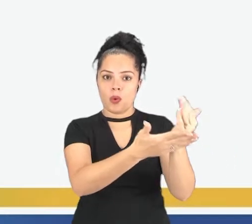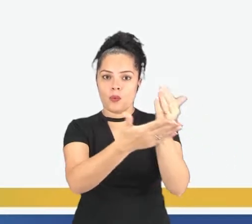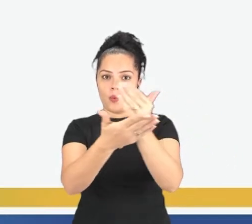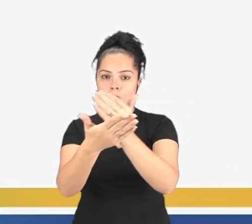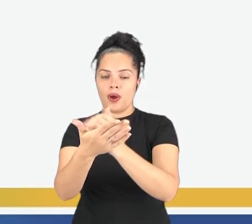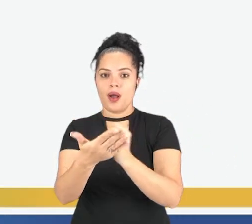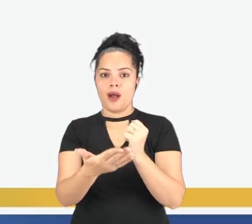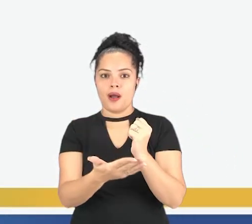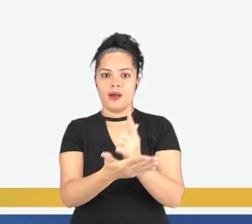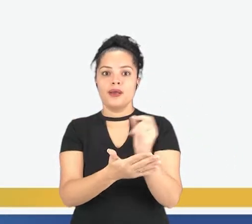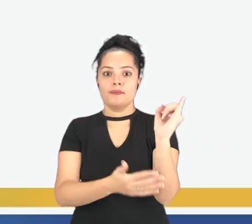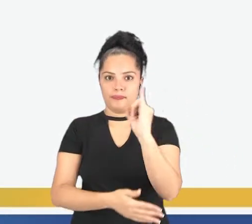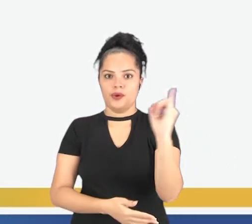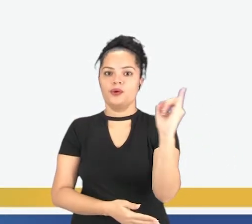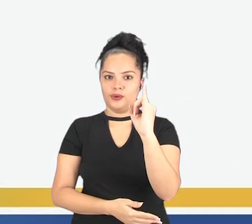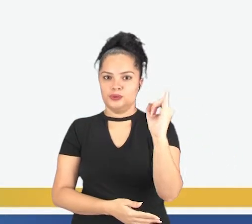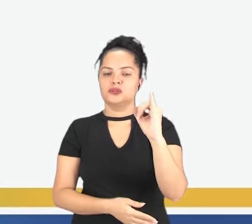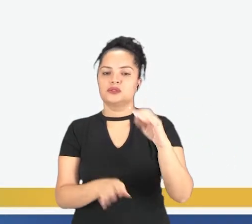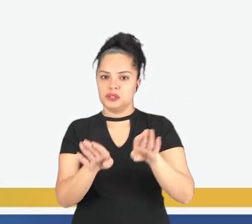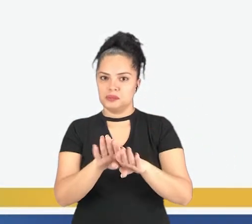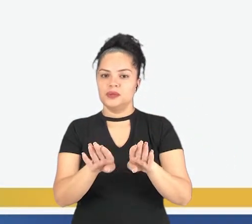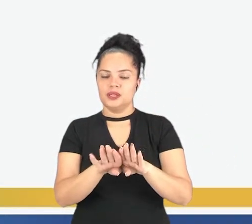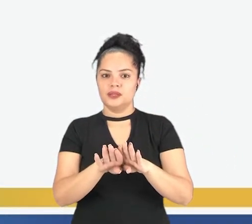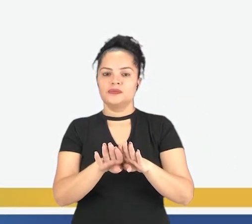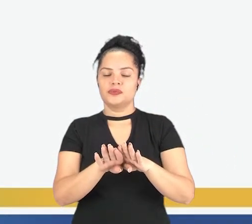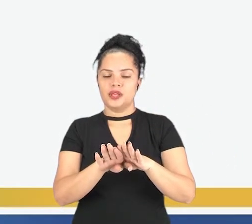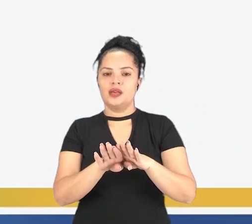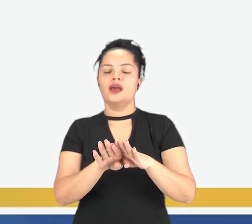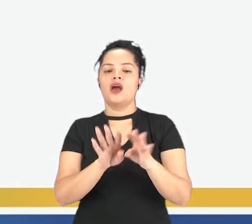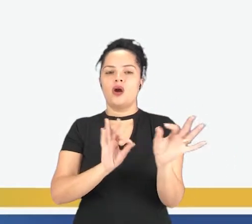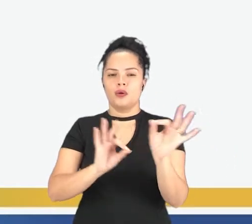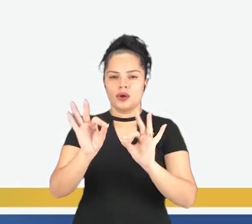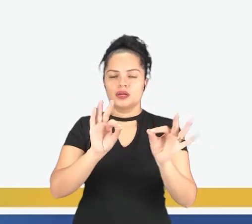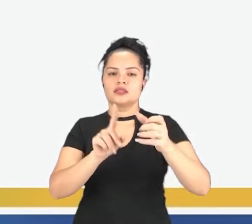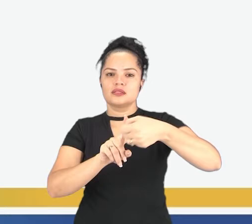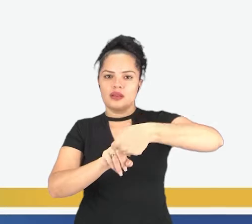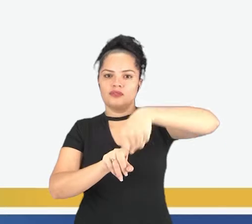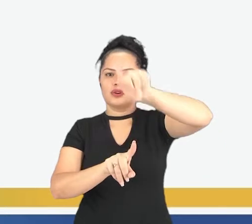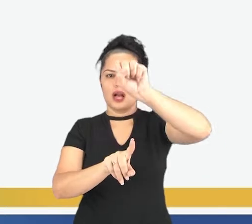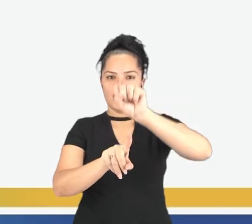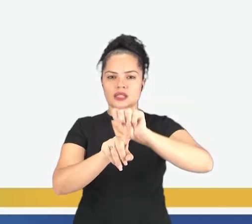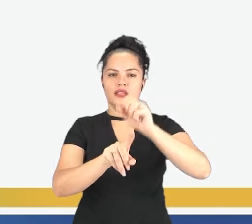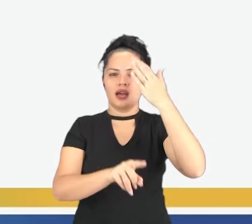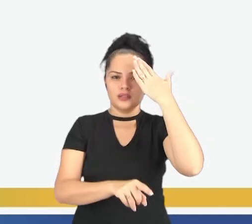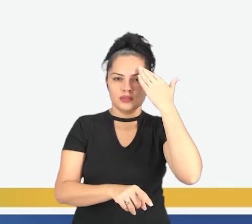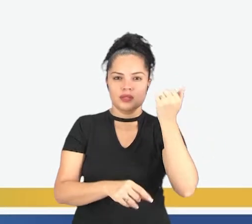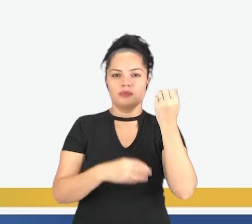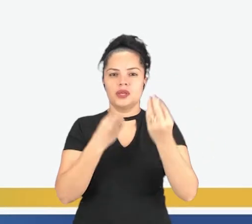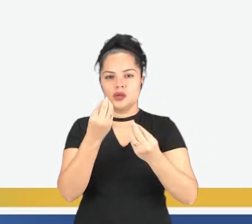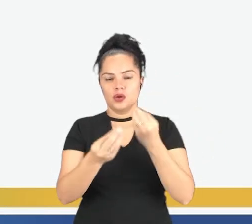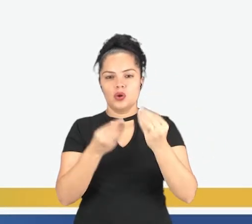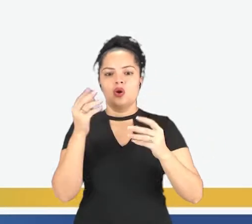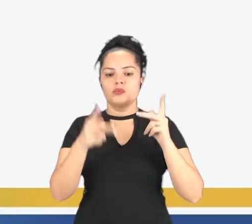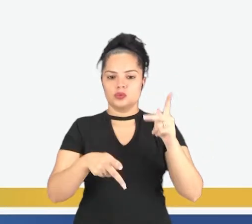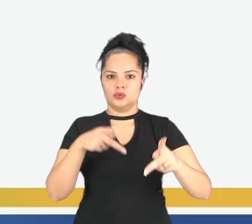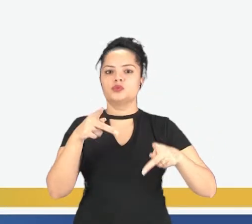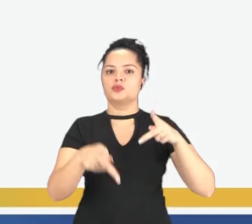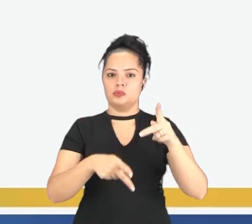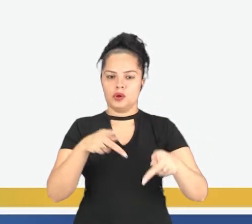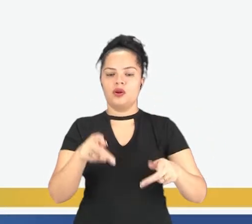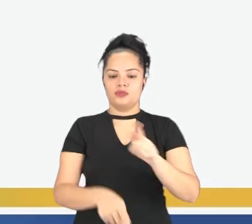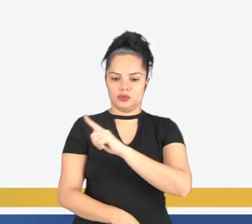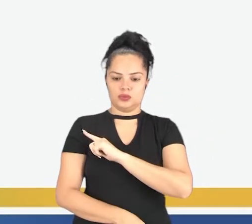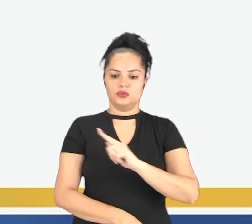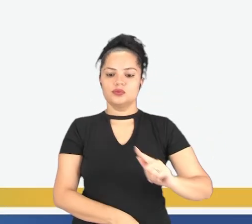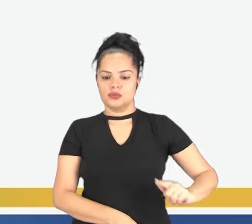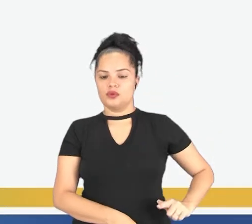tá? Principalmente isso na política. Os calendários também eles serviam para fazer previsões e ler o destino de povos, ou dos povos e dos